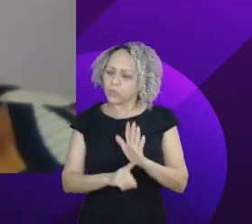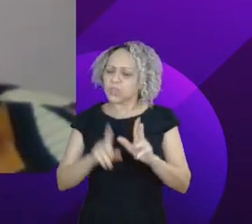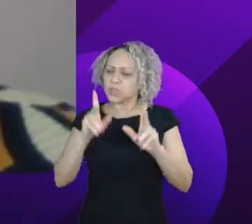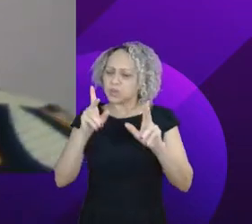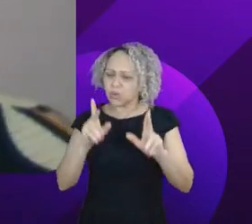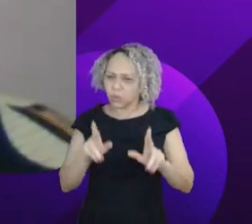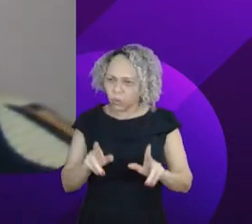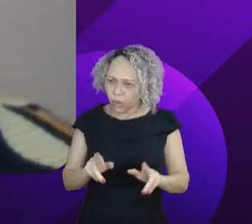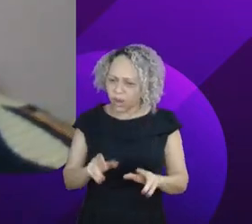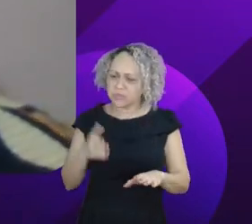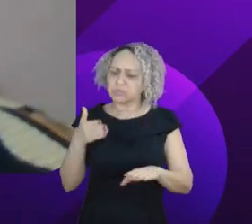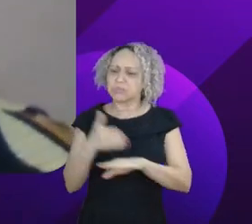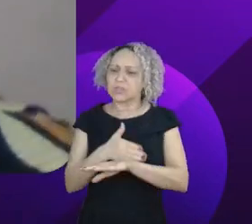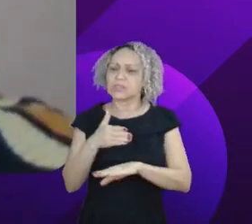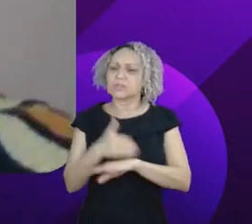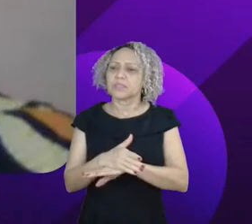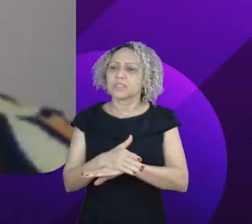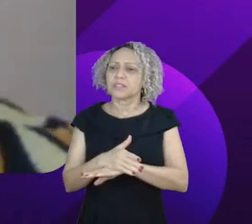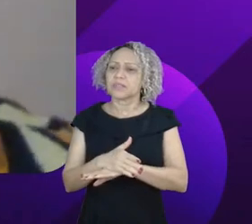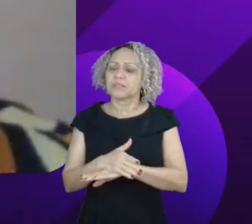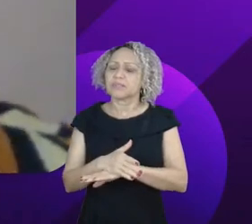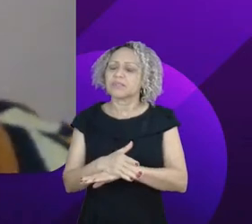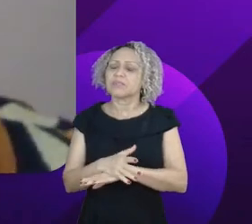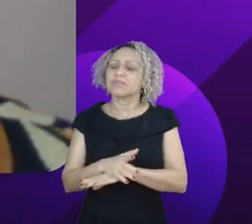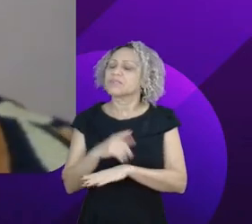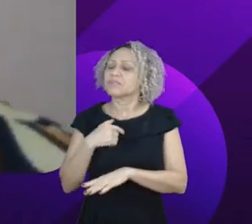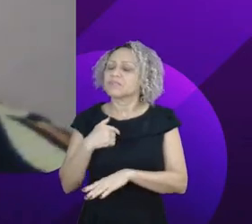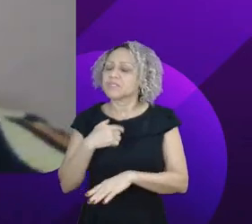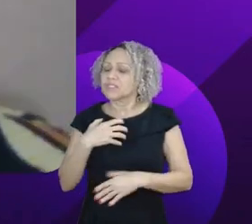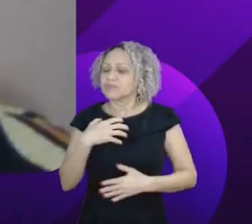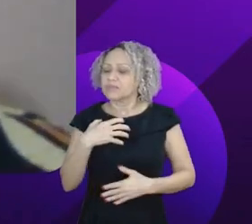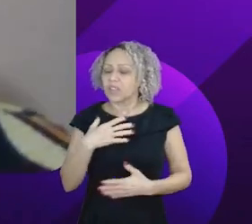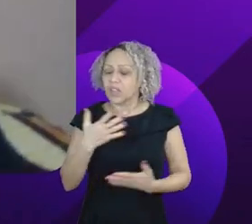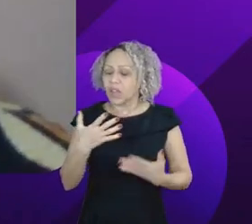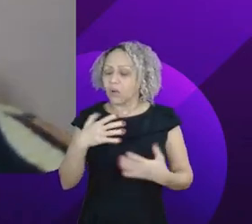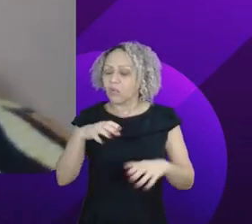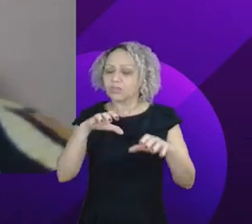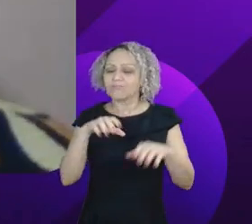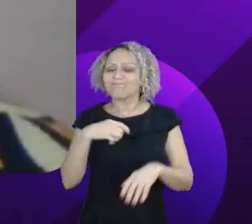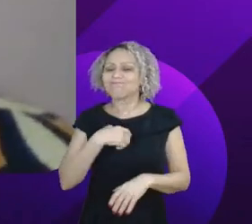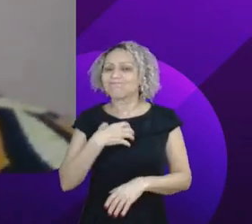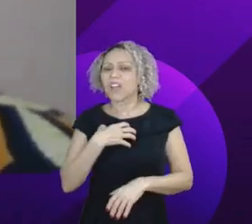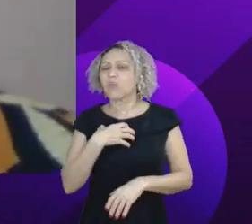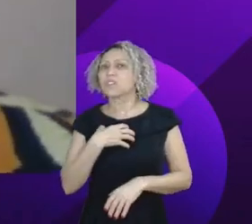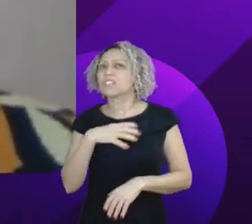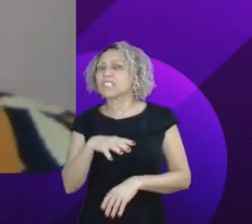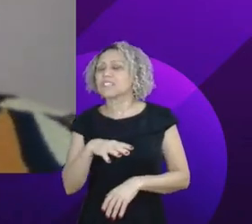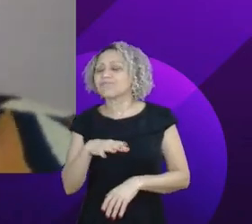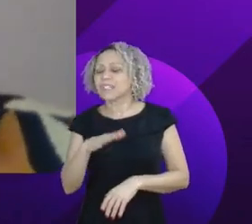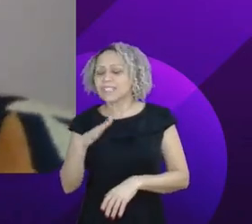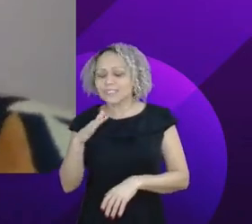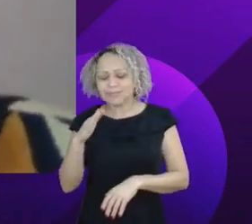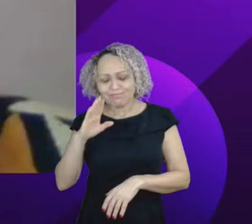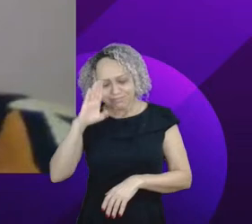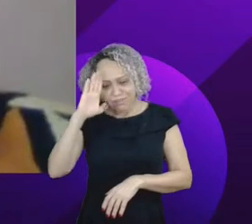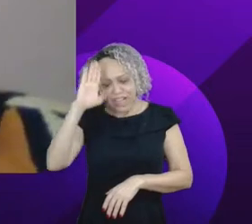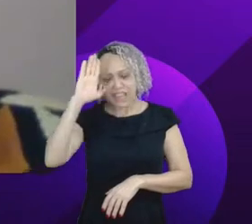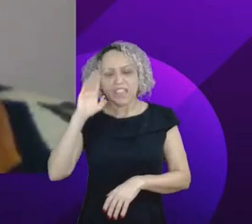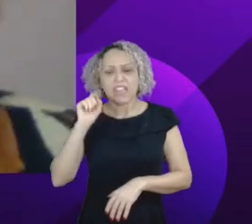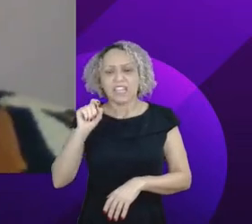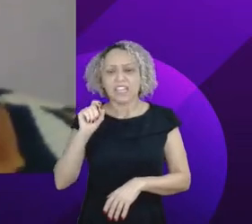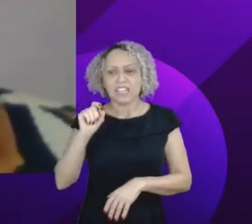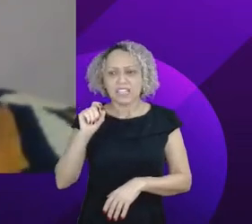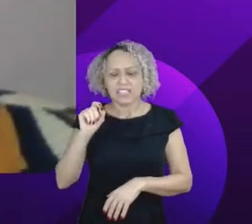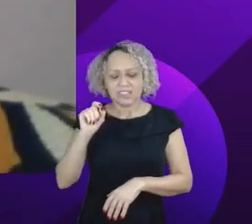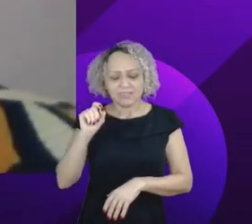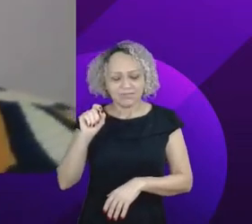que é o espaço que eu me sinto mais igual, é o espaço que eu me sinto mais presente,